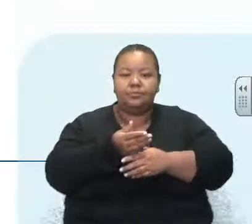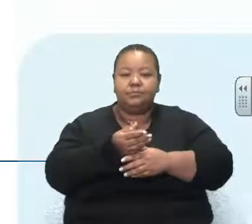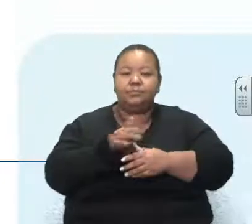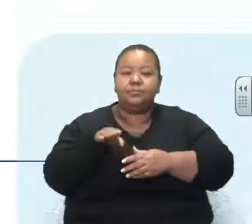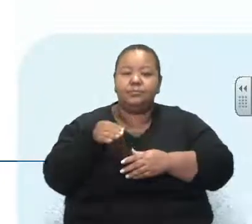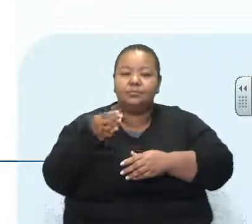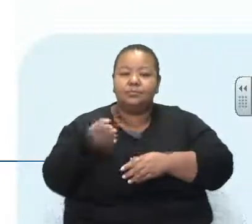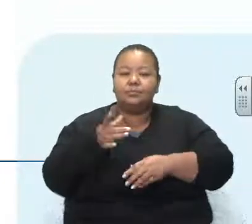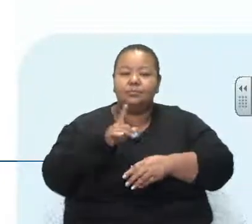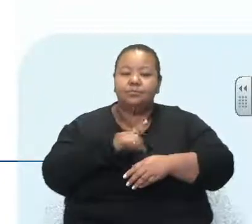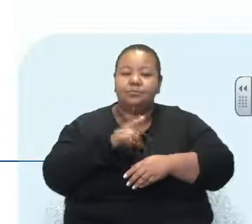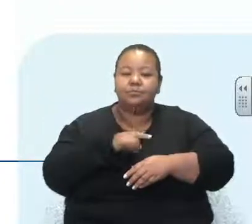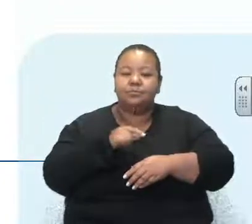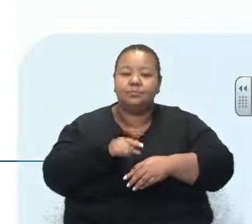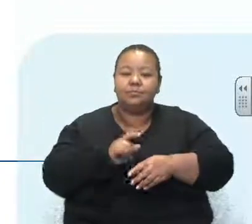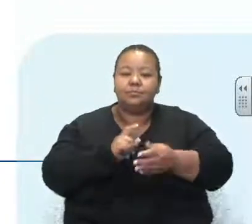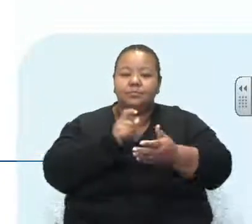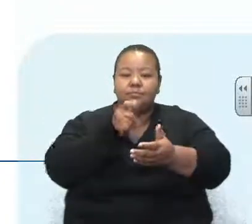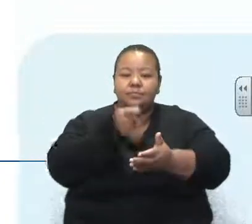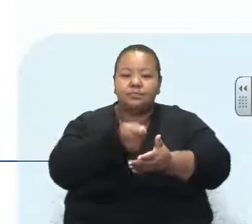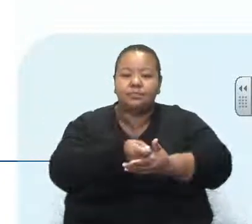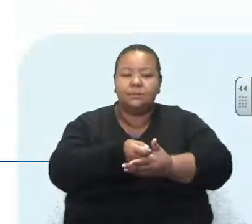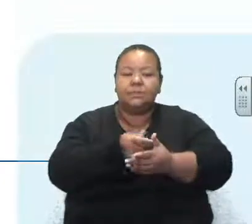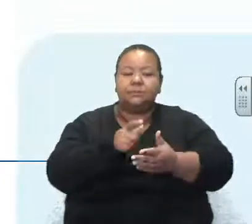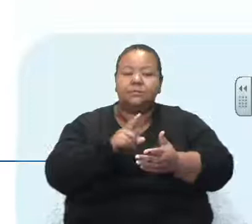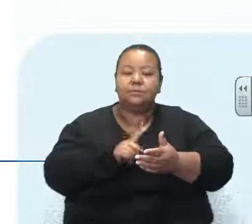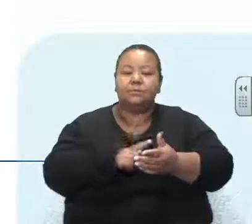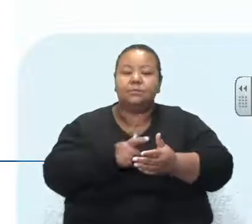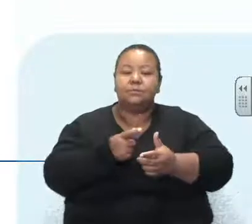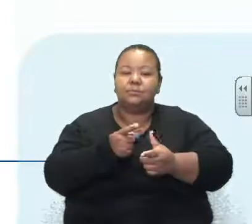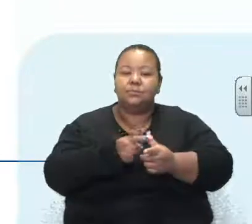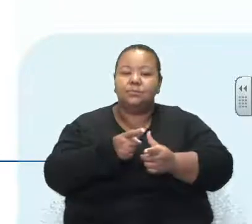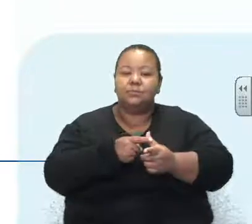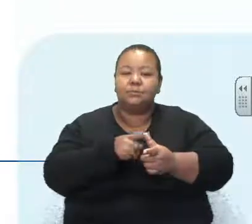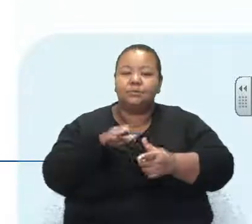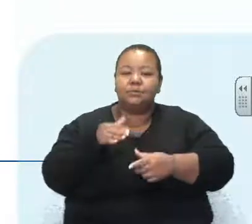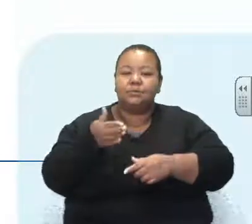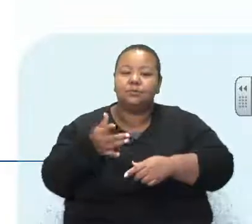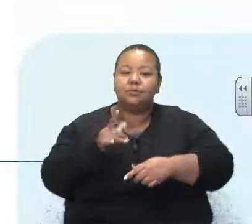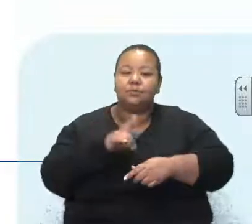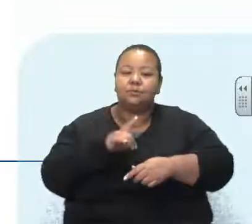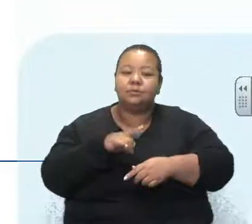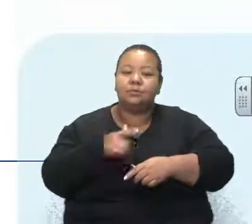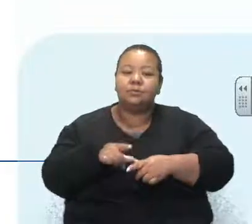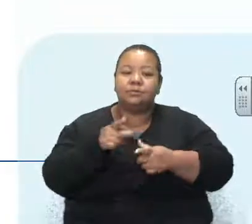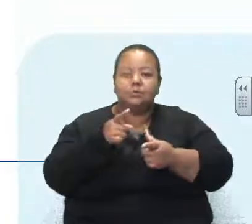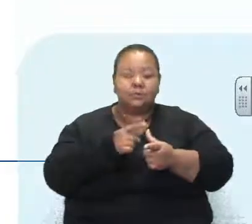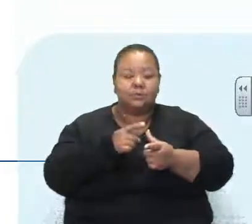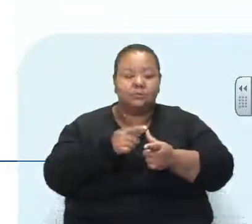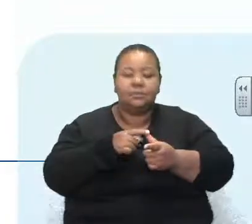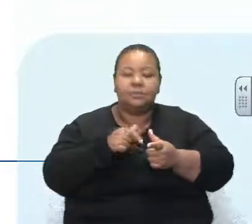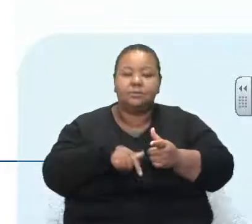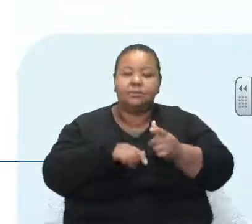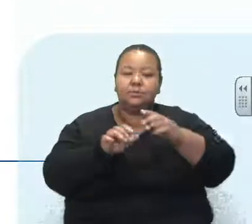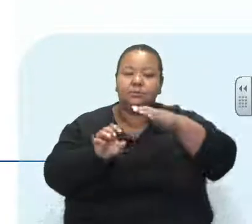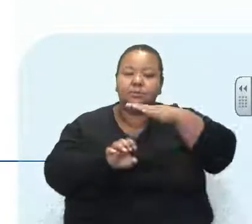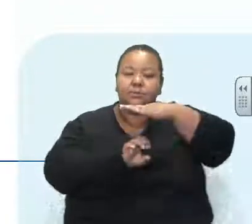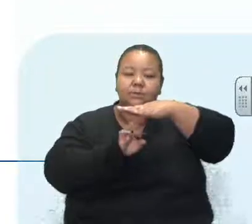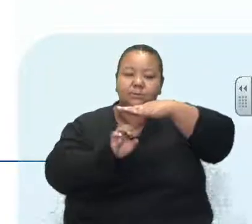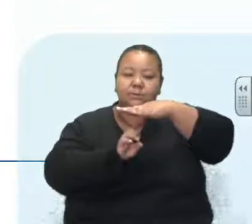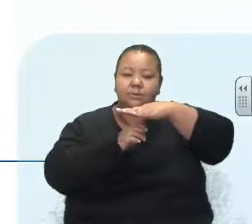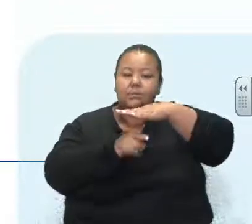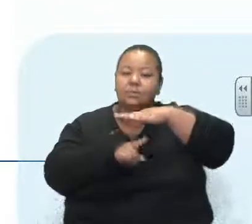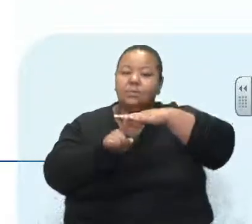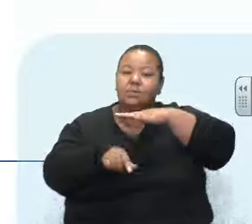quanto que eu tenho para honrar os meus compromissos, quanto que eu tenho de endividamento na minha empresa, quanto que a